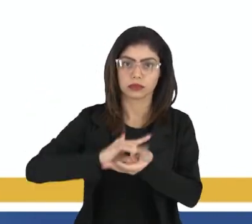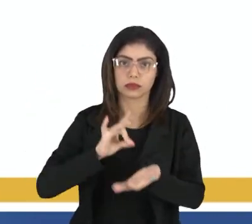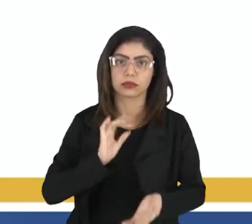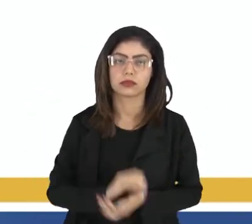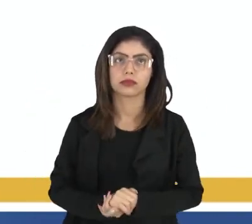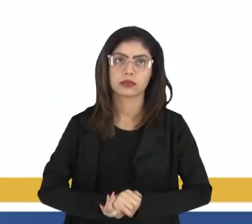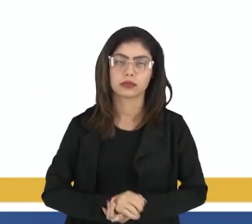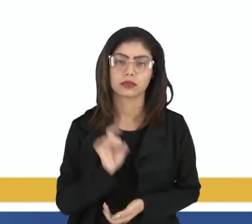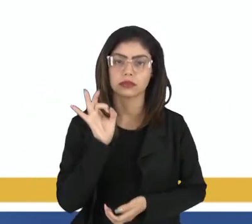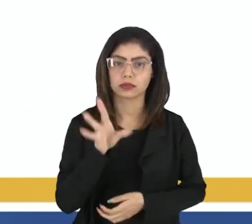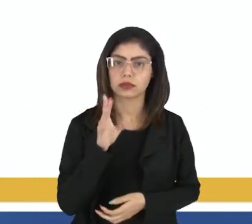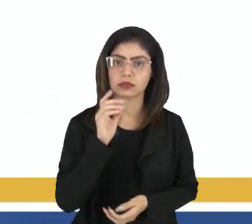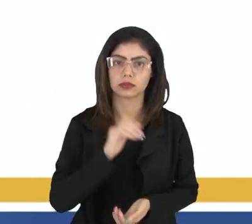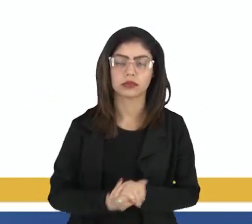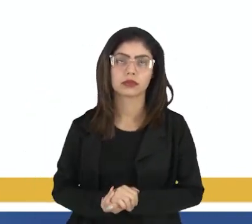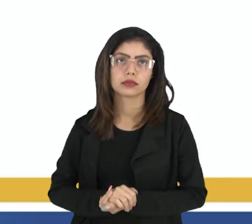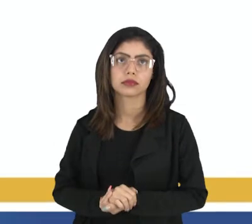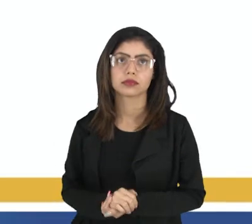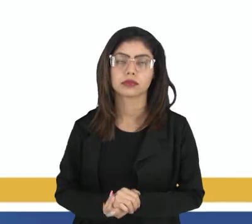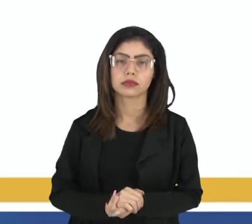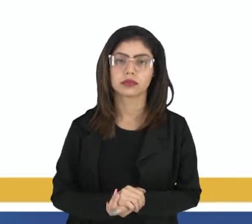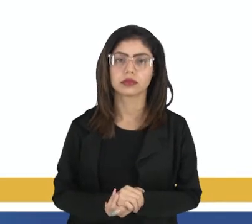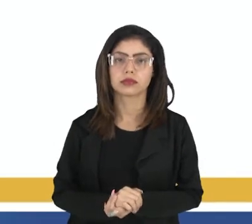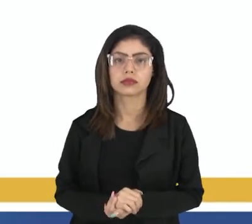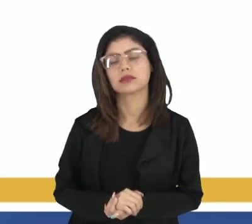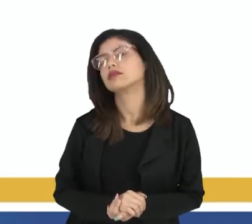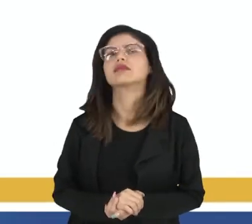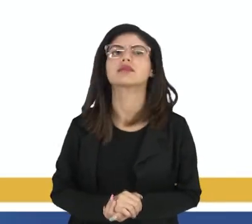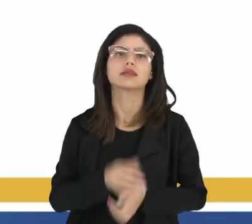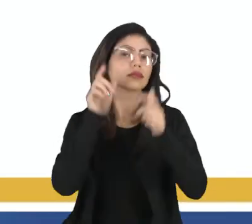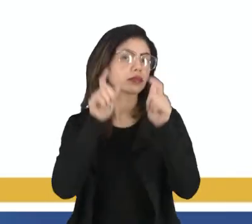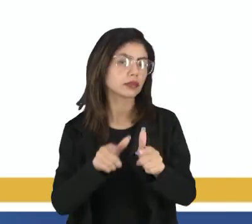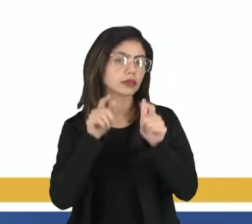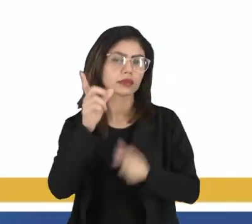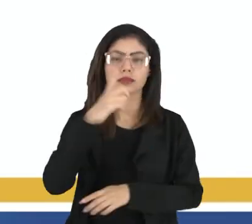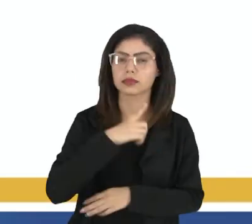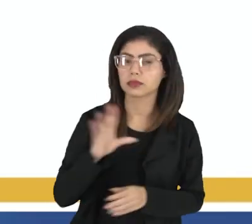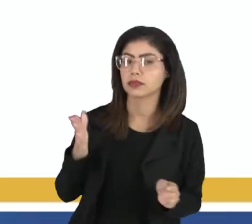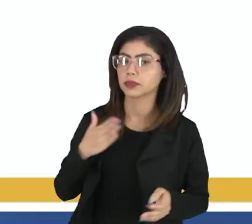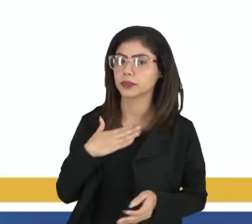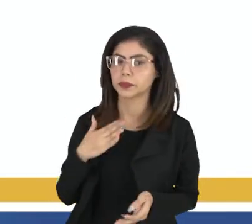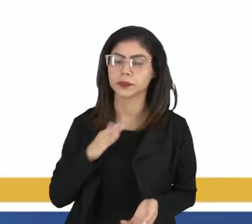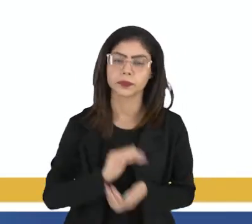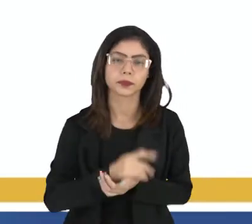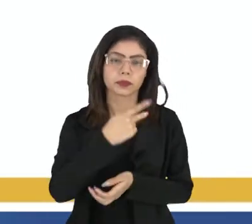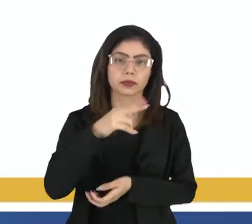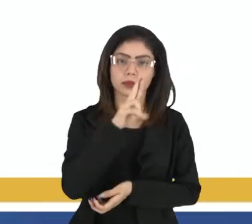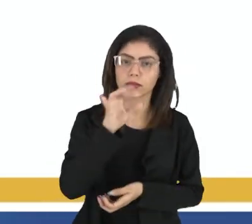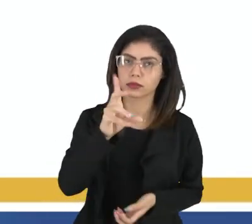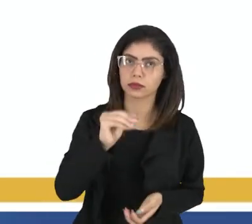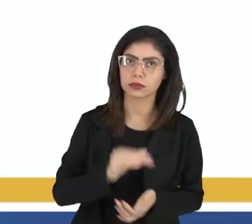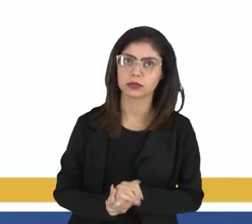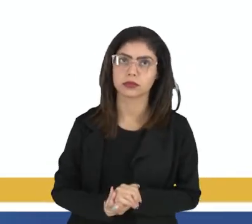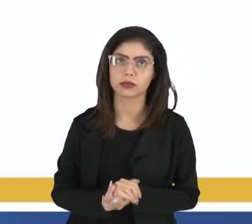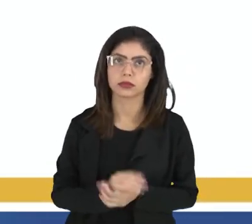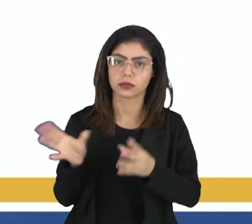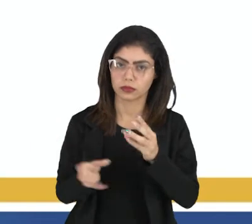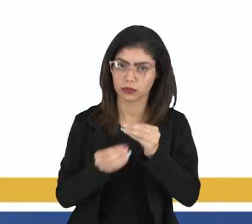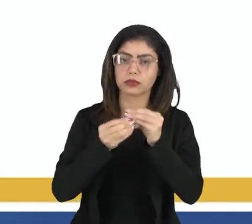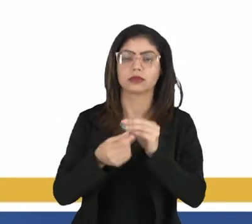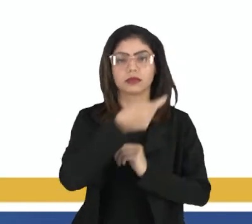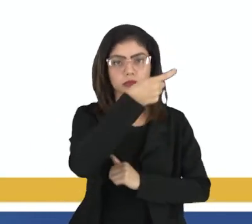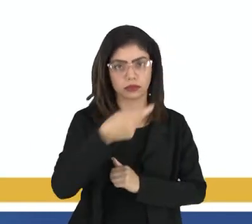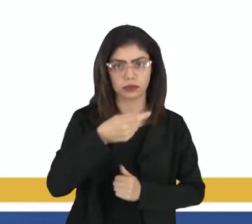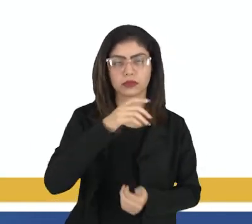Ele possui apenas uma raiz real, aonde a minha parábola intercepta no eixo